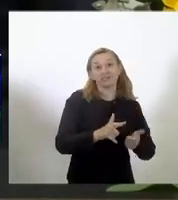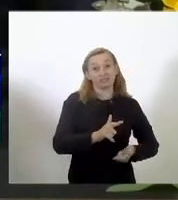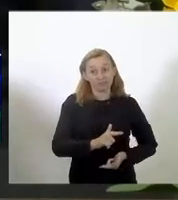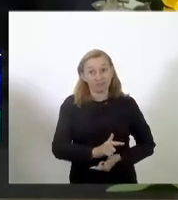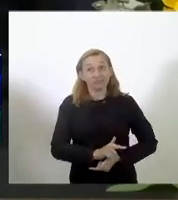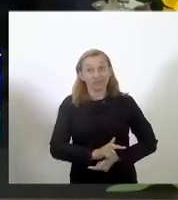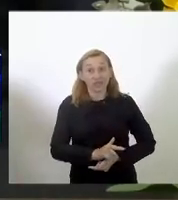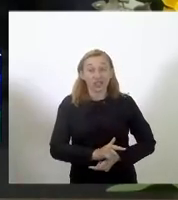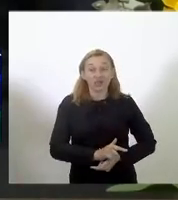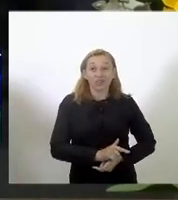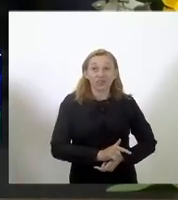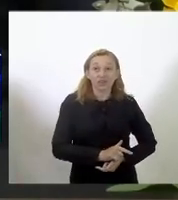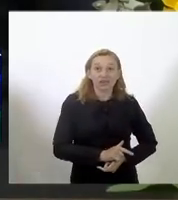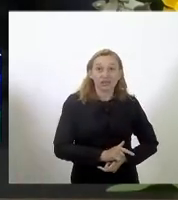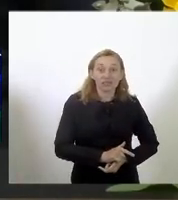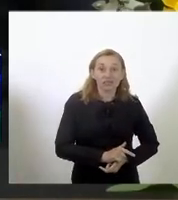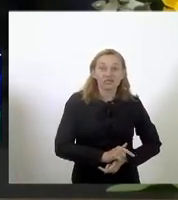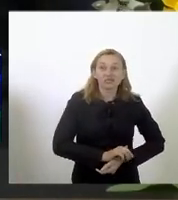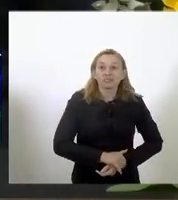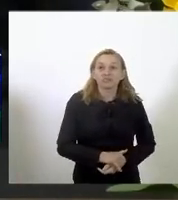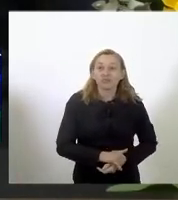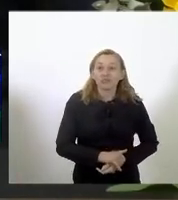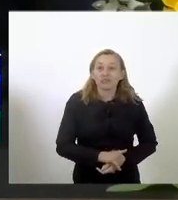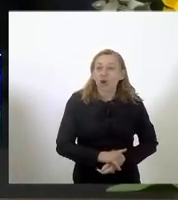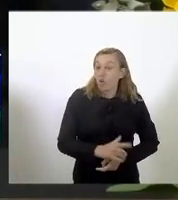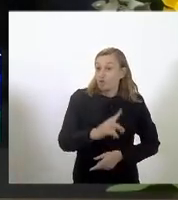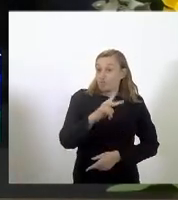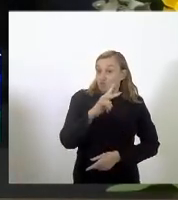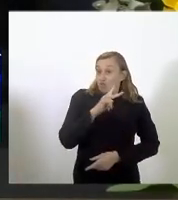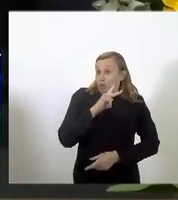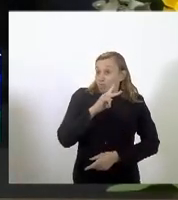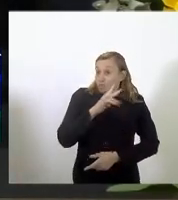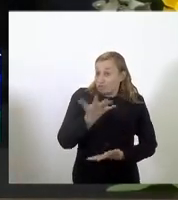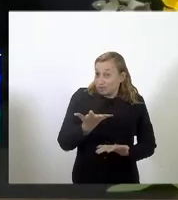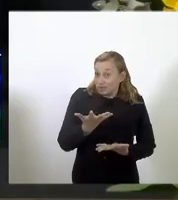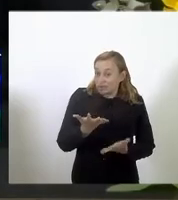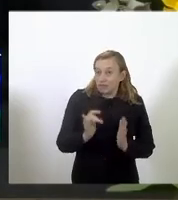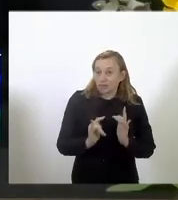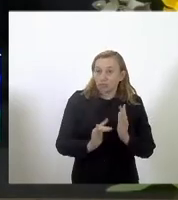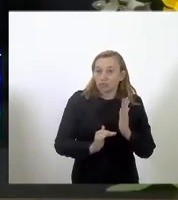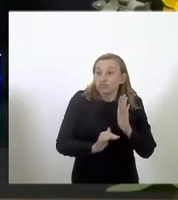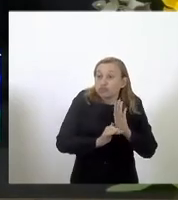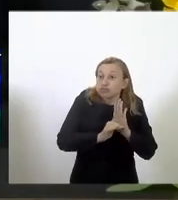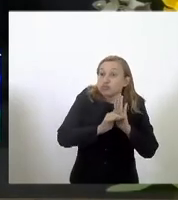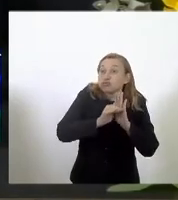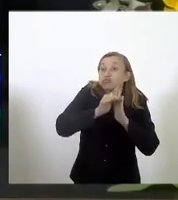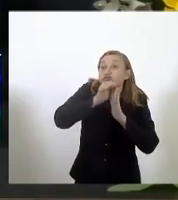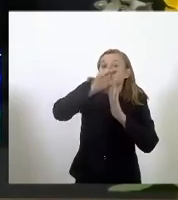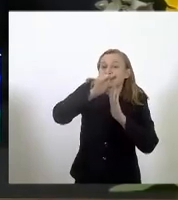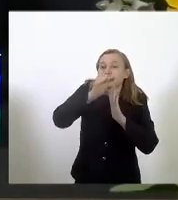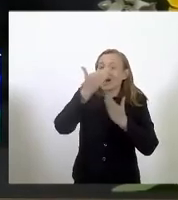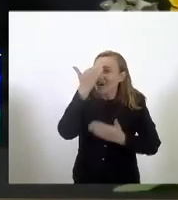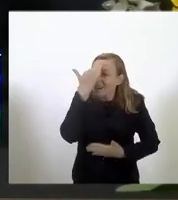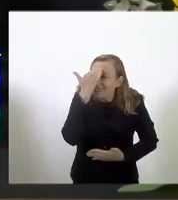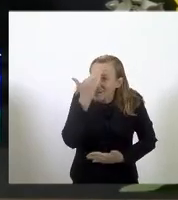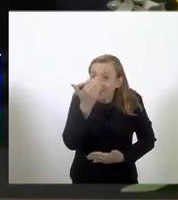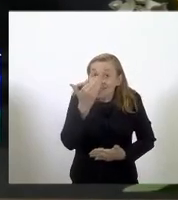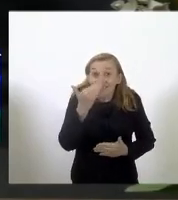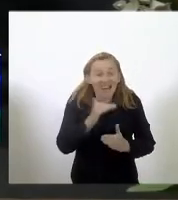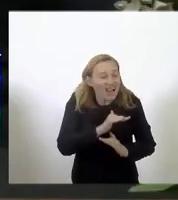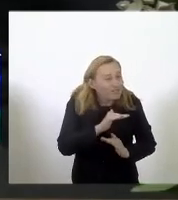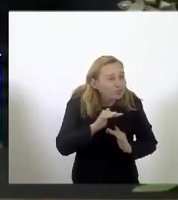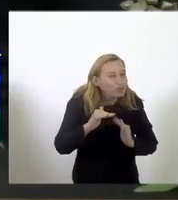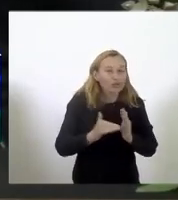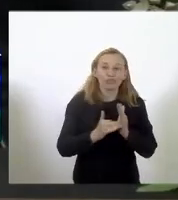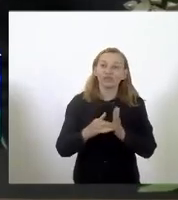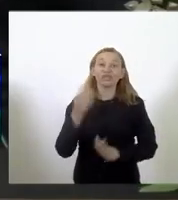ar parava, algumas, o próprio elevador. Então, agradecer a todos. Agradecer também aos